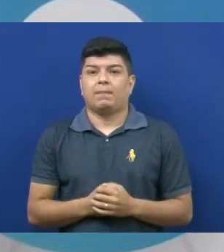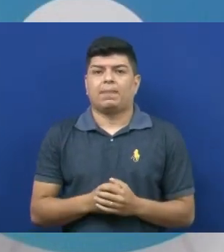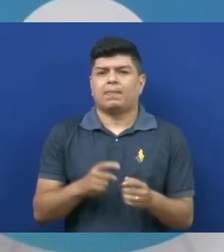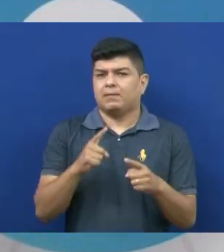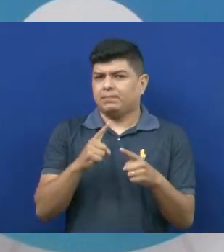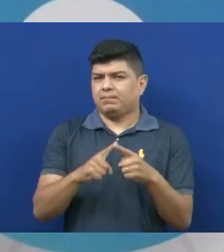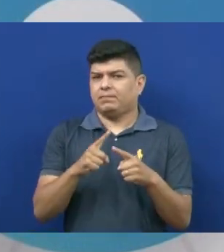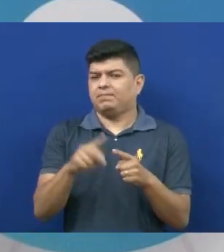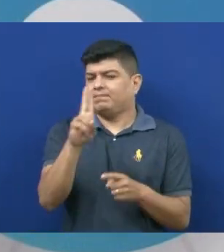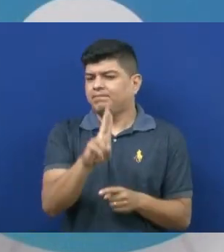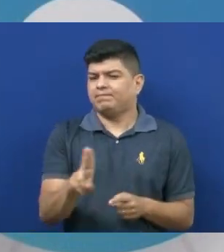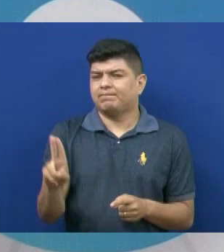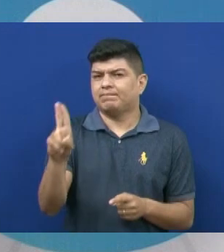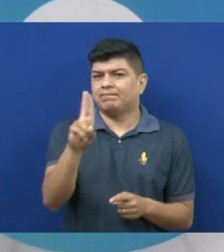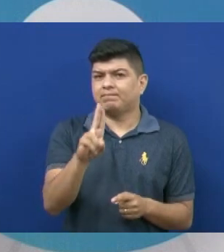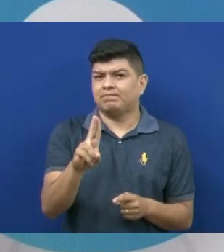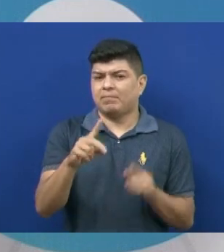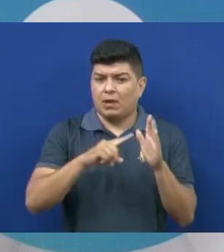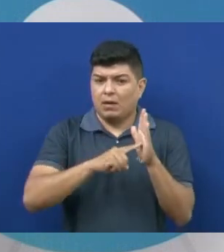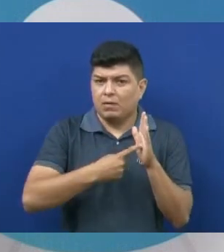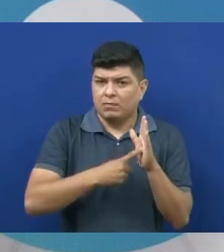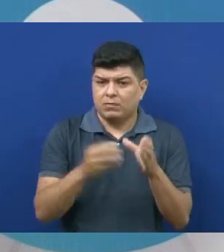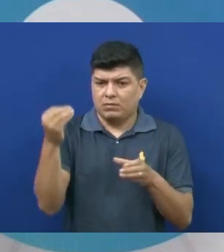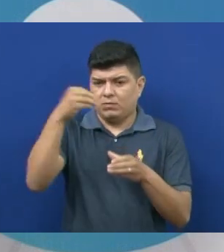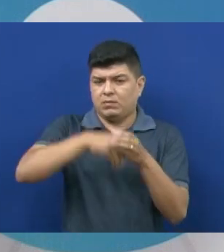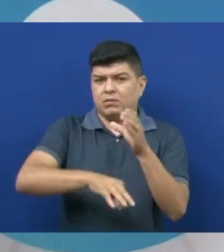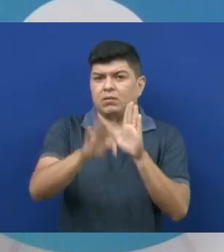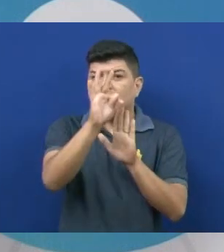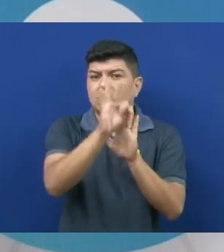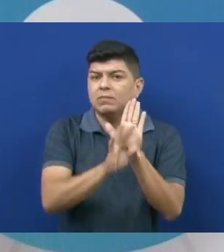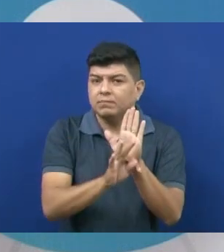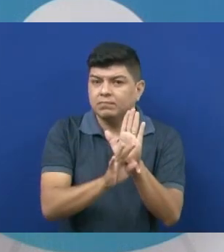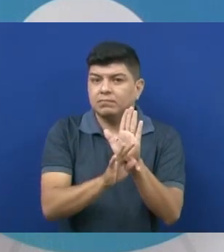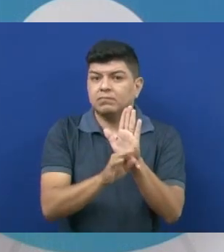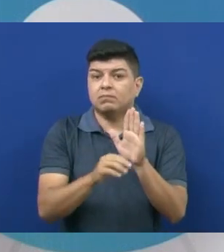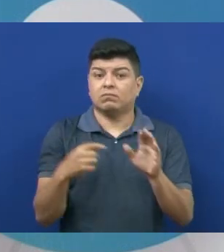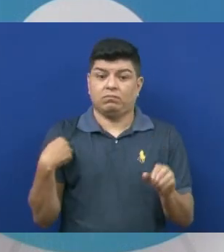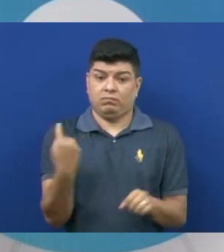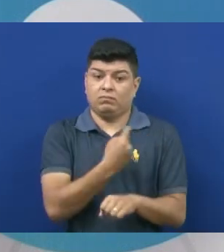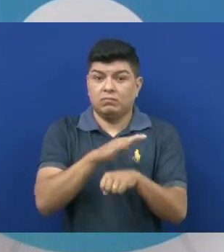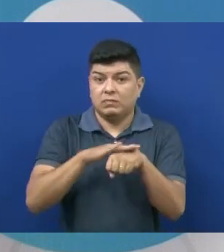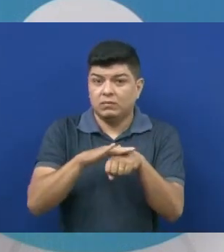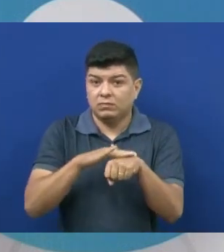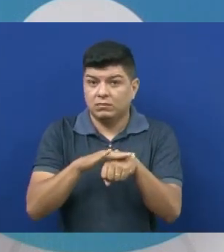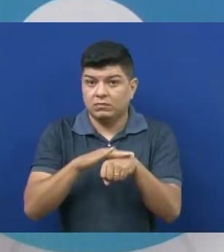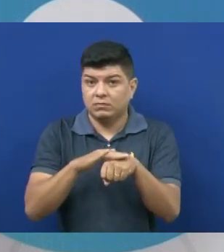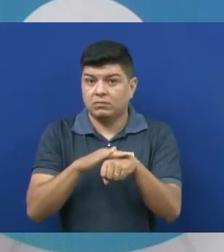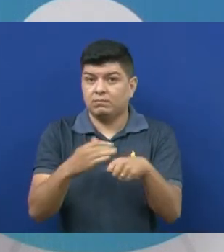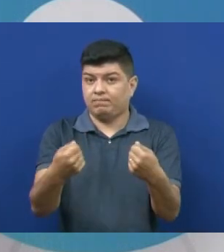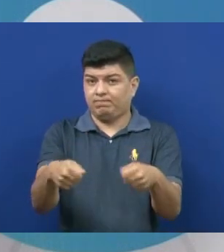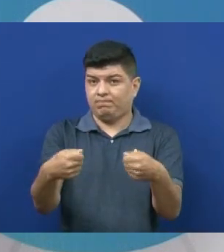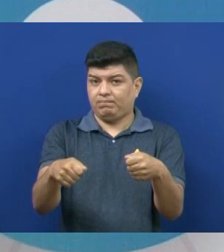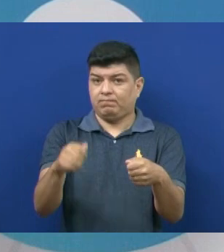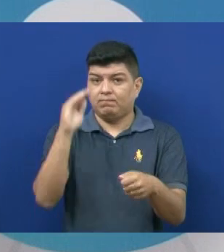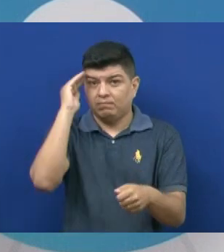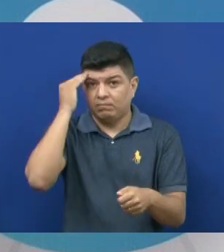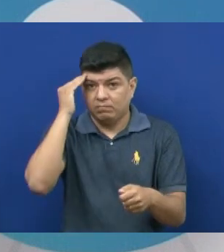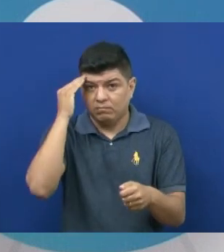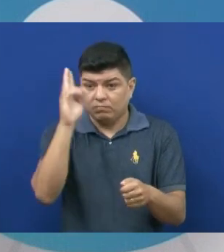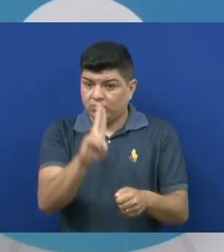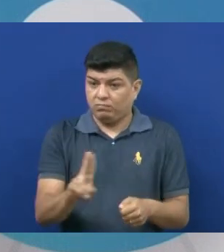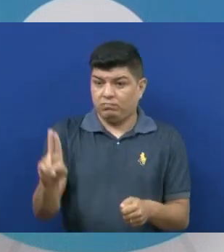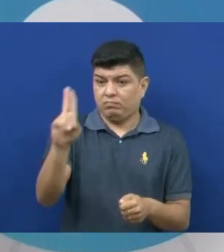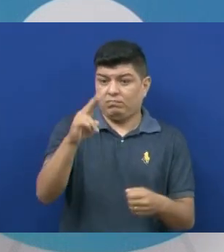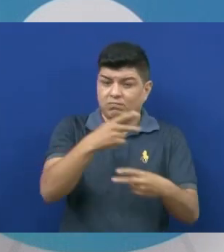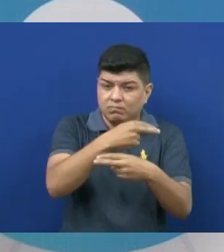por que nós utilizamos a pontuação dentro dos textos? Quando nós conversamos, nós temos que considerar que a gente utiliza vários recursos